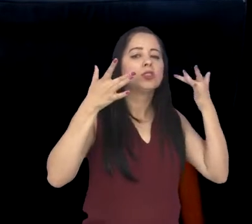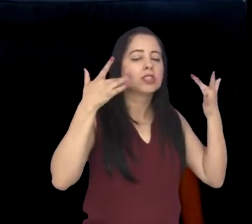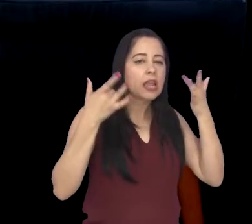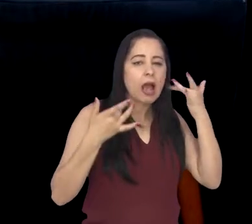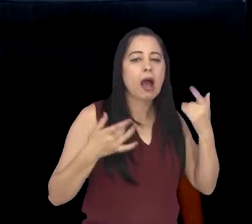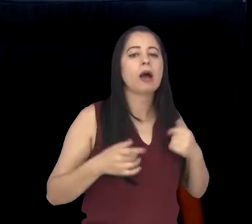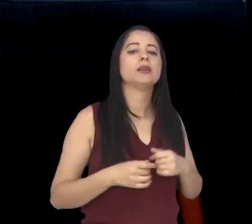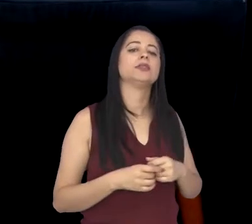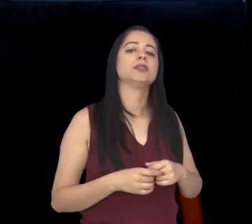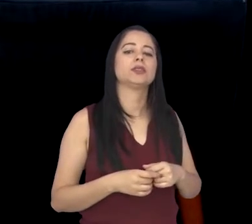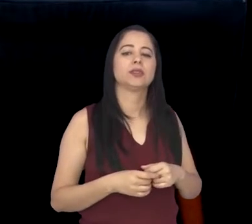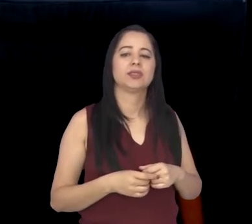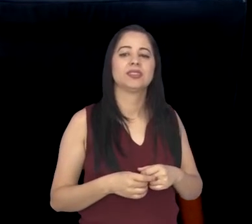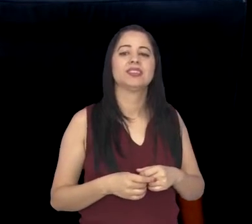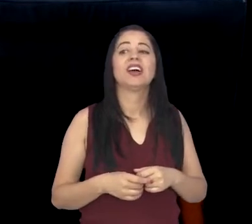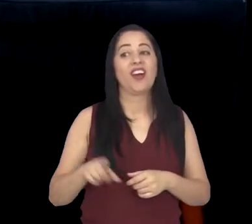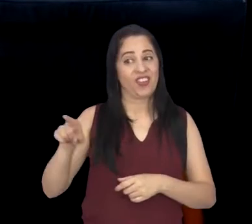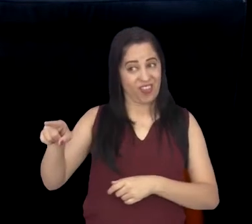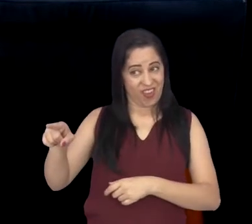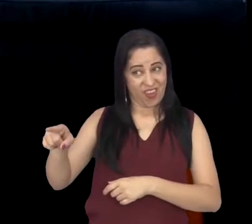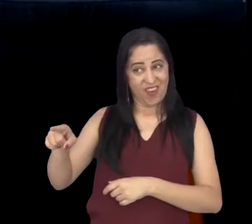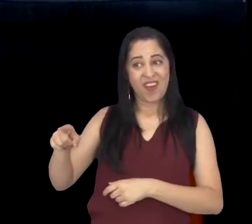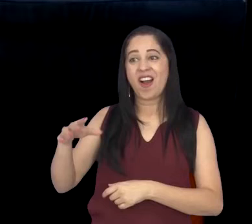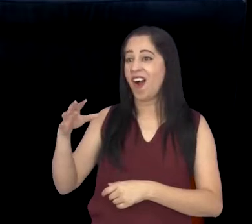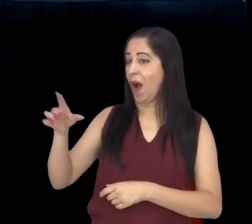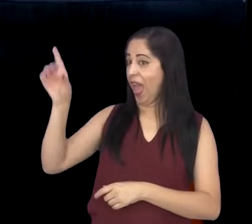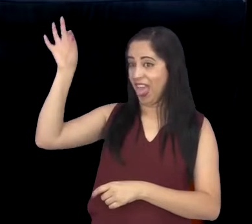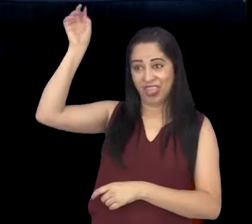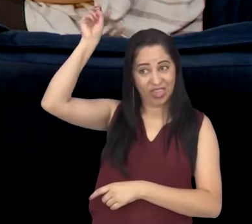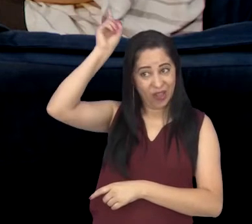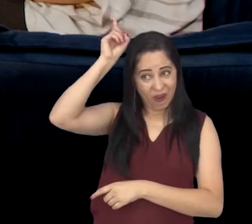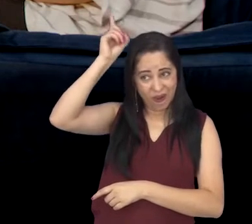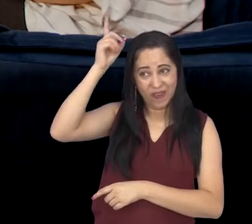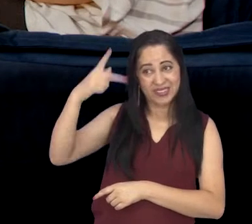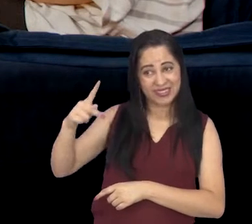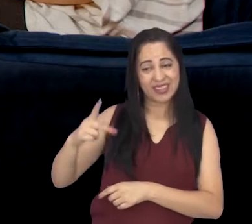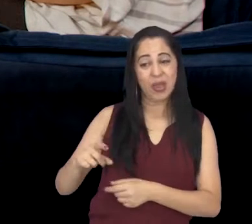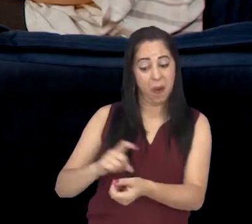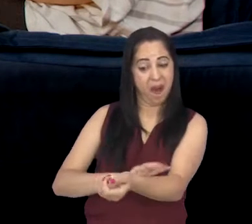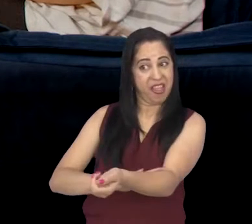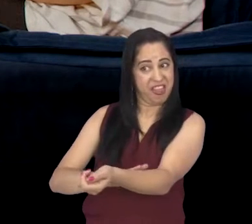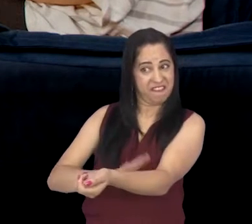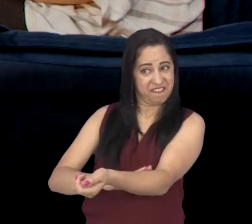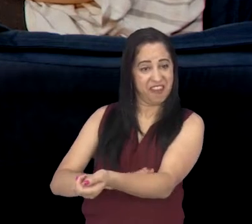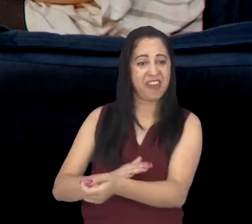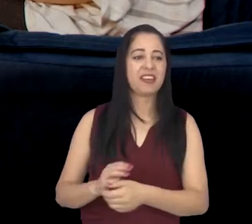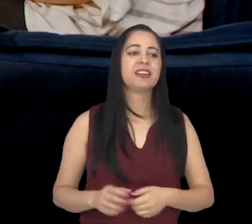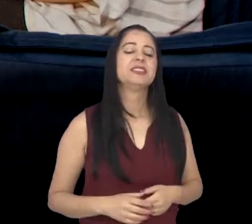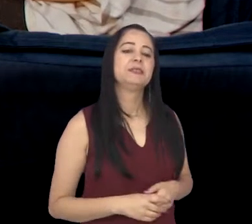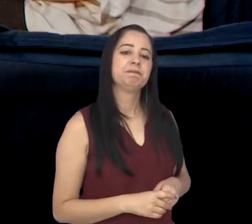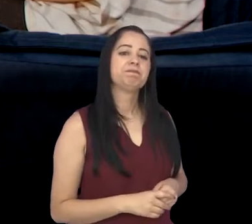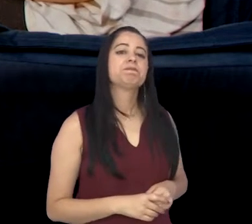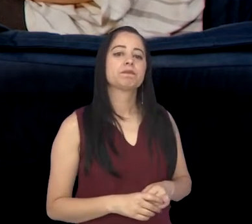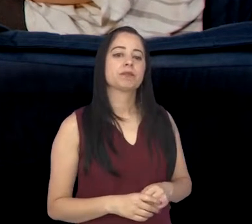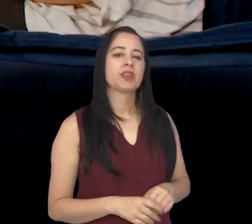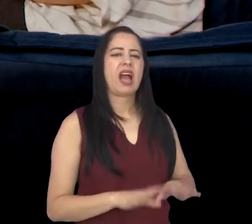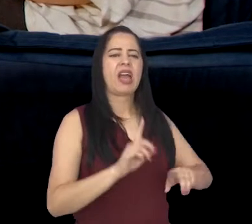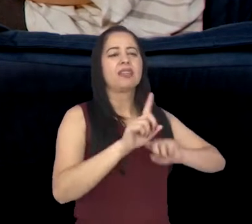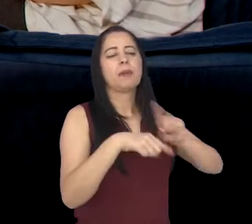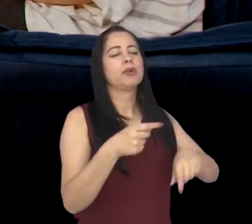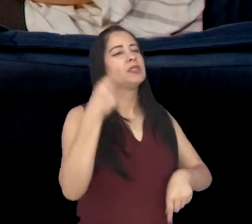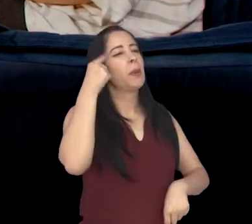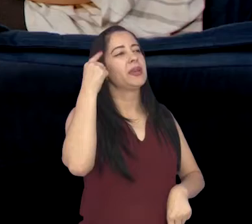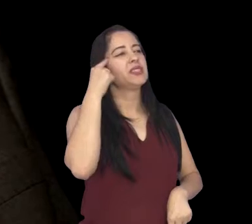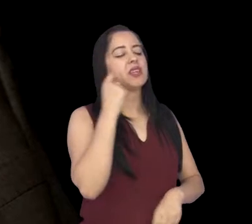da escola. Olha, tá vendo? Já está na veia. Chamava Vagalume. Acabei que eu falei, olha, escolhi o jornalismo. Aí